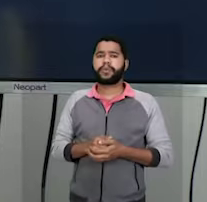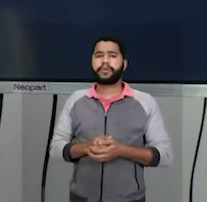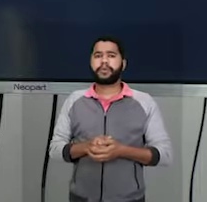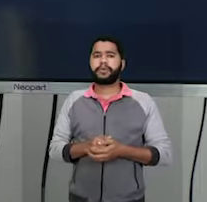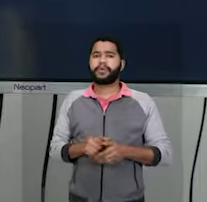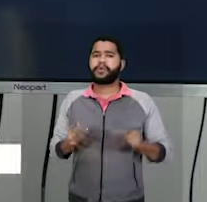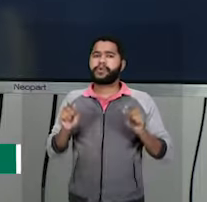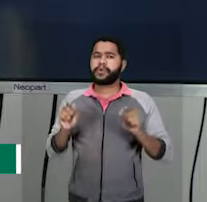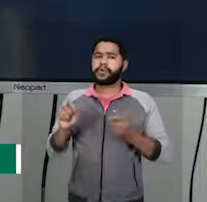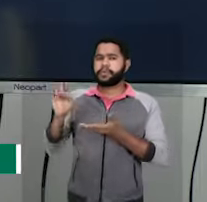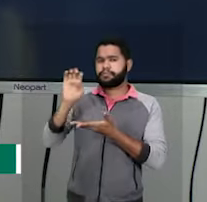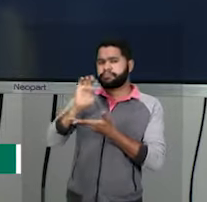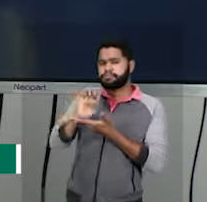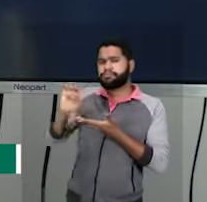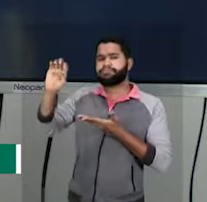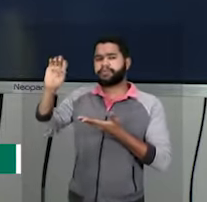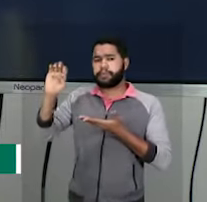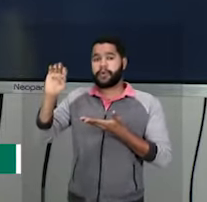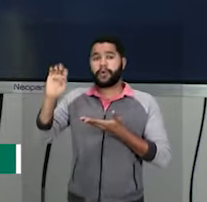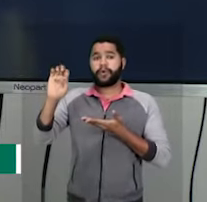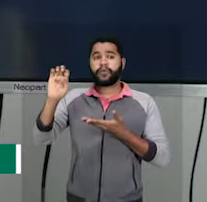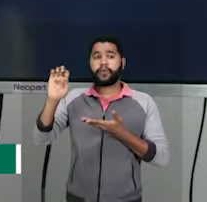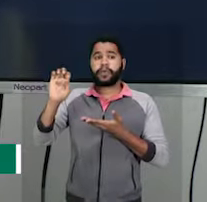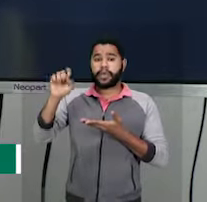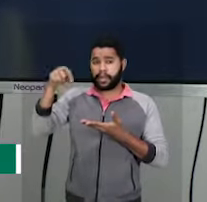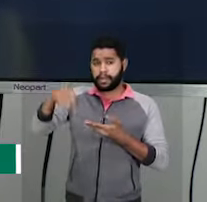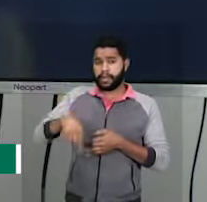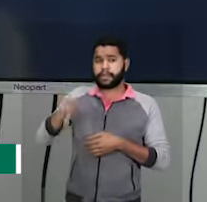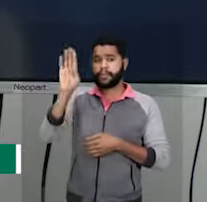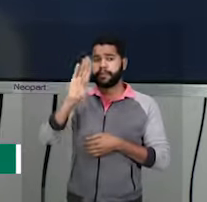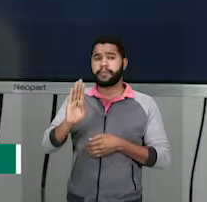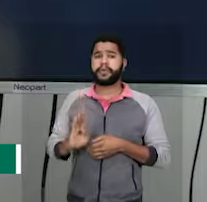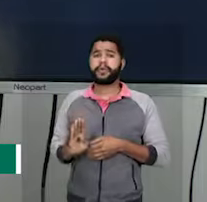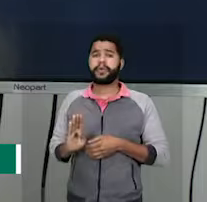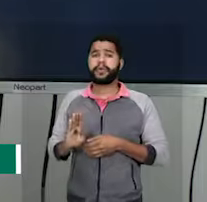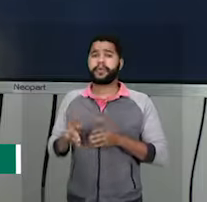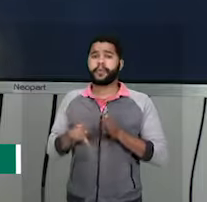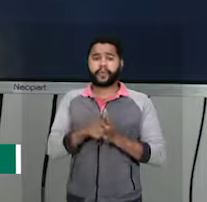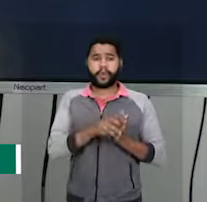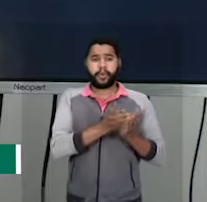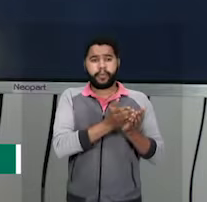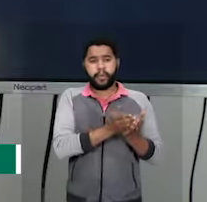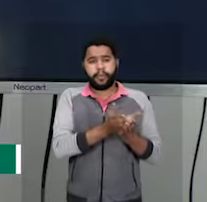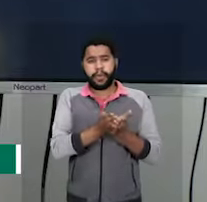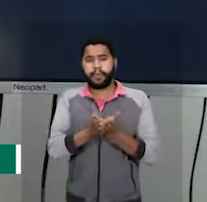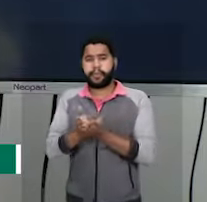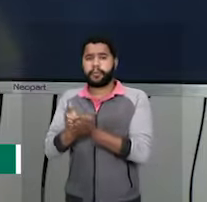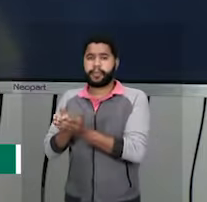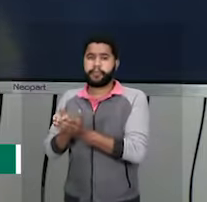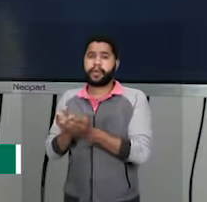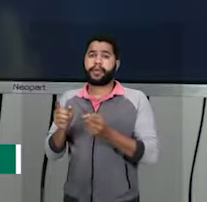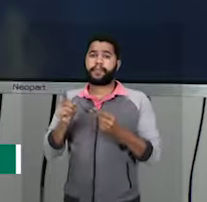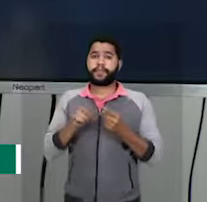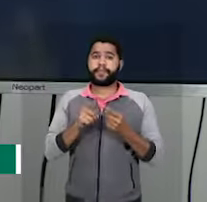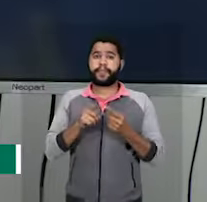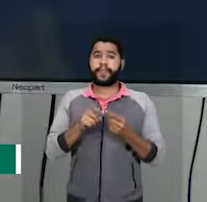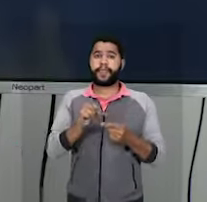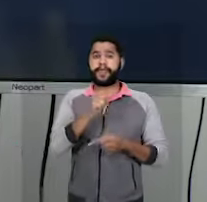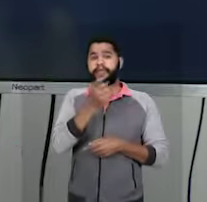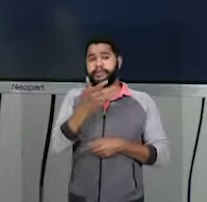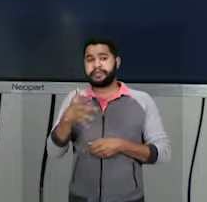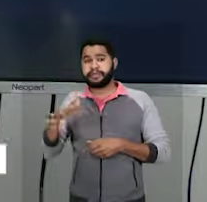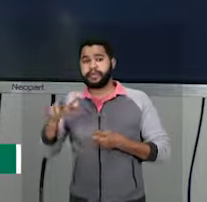vai ser exportado e vai sair no Brasil pelos portos de Santos Rio de Janeiro e